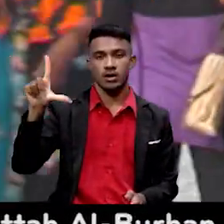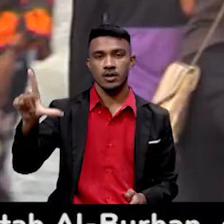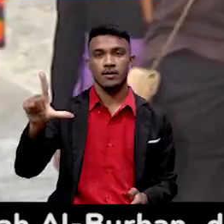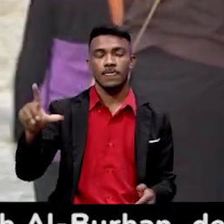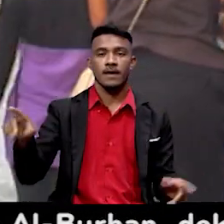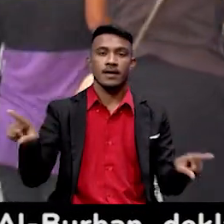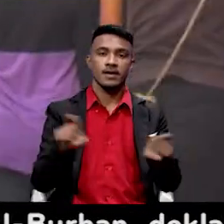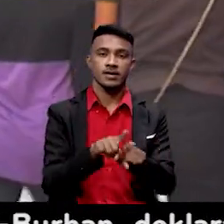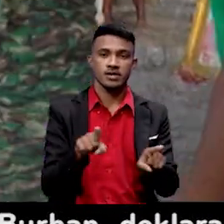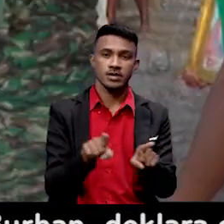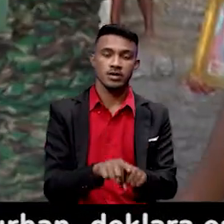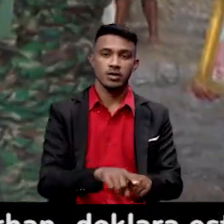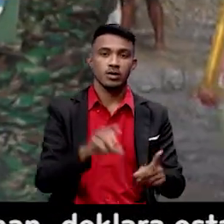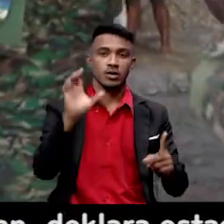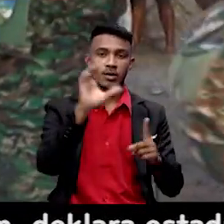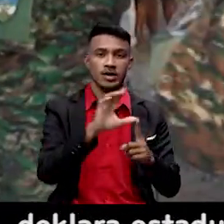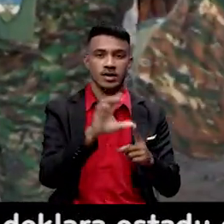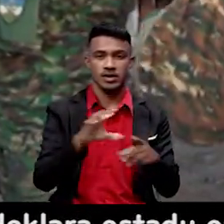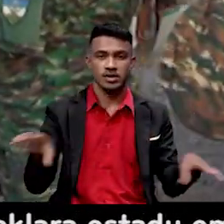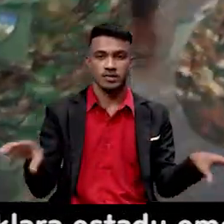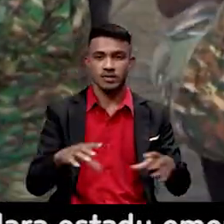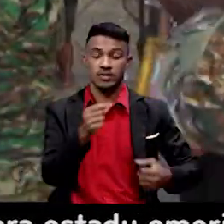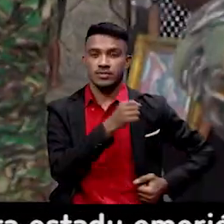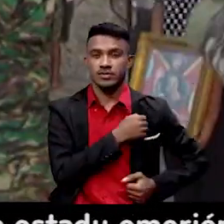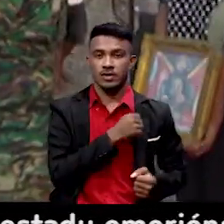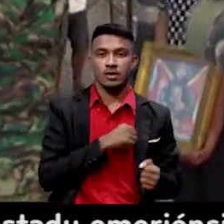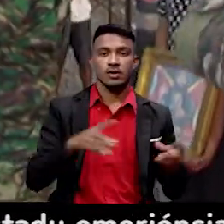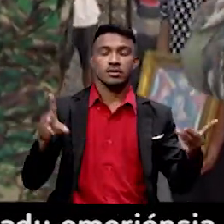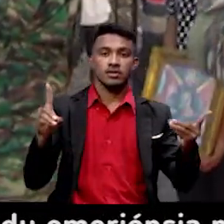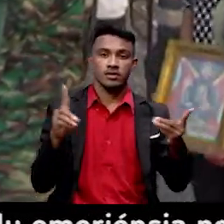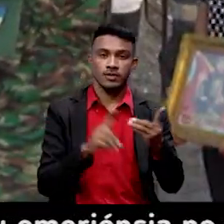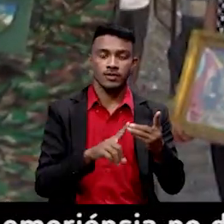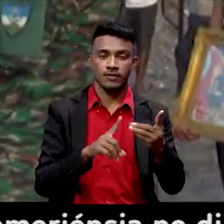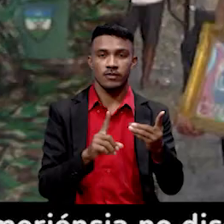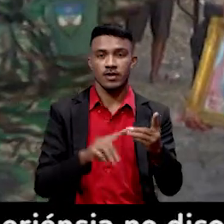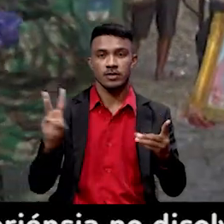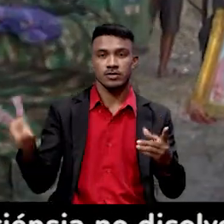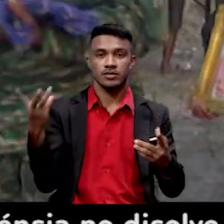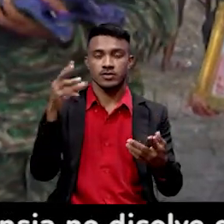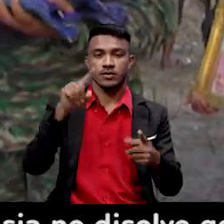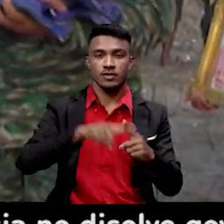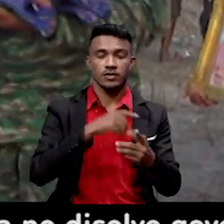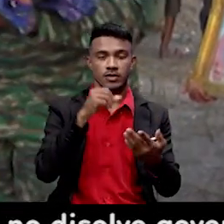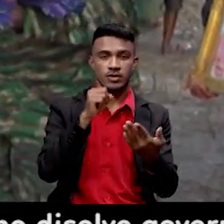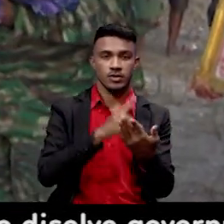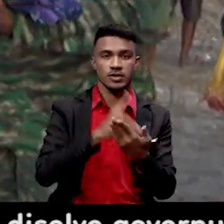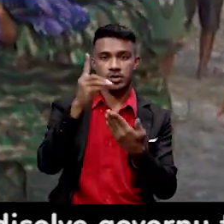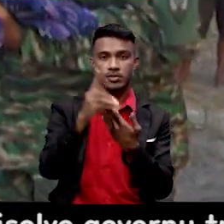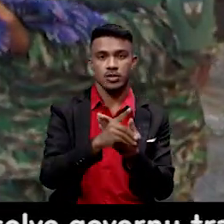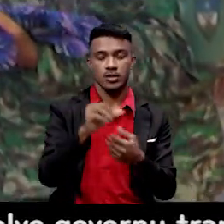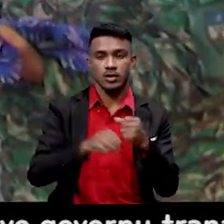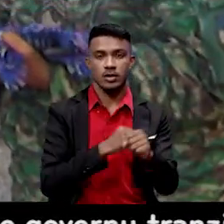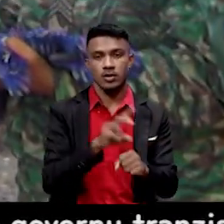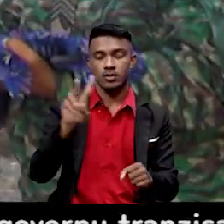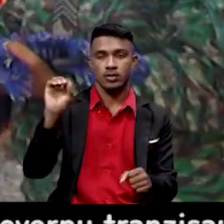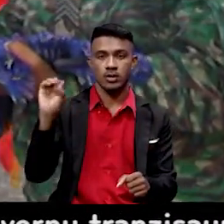nudar comandante seksaun. Iha lorong San Resinen Fulan Dezembro Tinang Ring Rua 5, saudoso promove ba segundo sergento. Iha lorong San Resinen